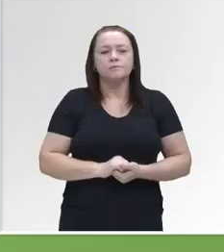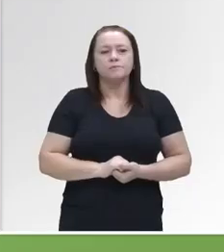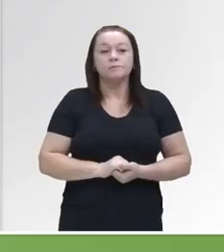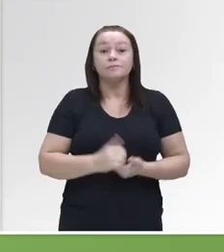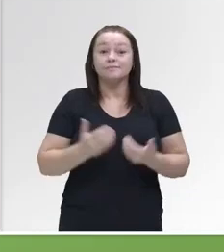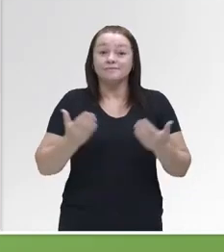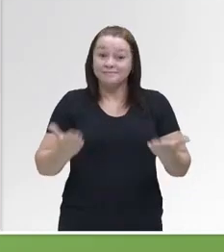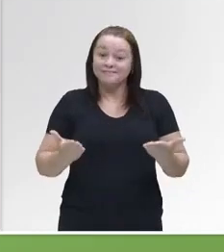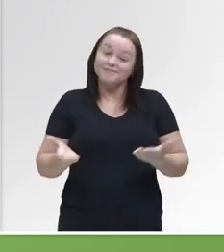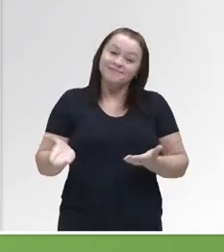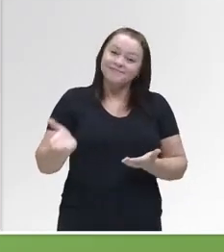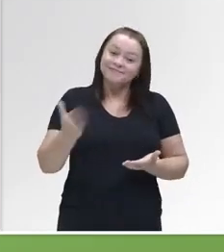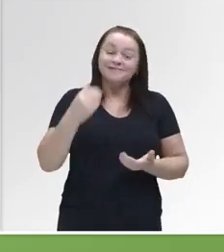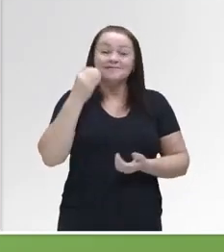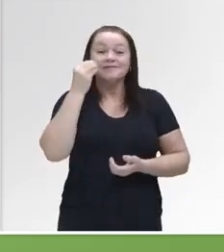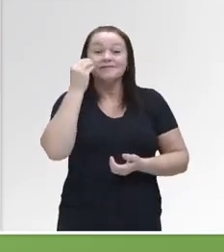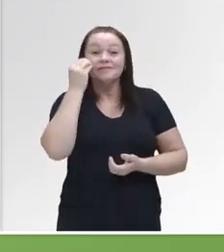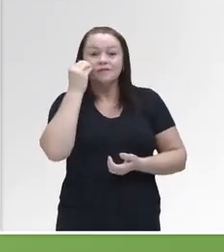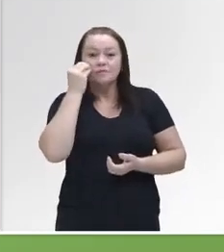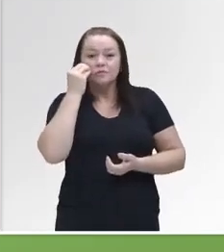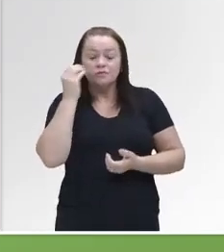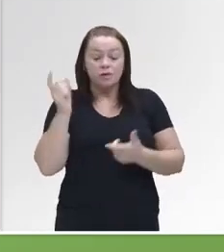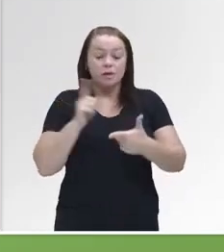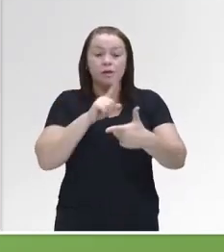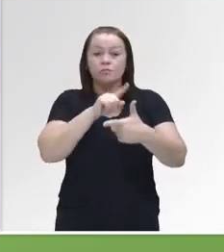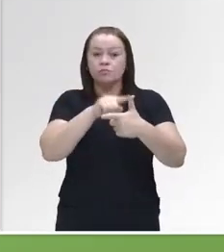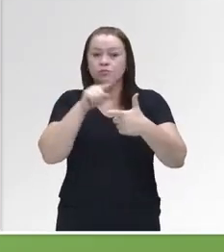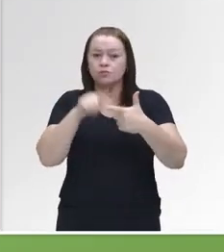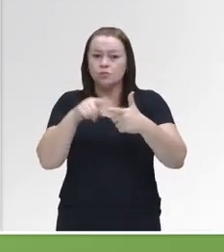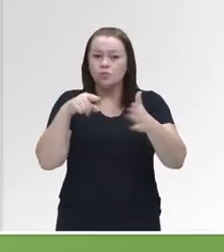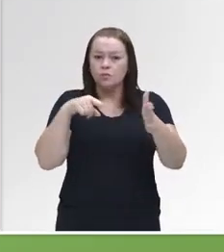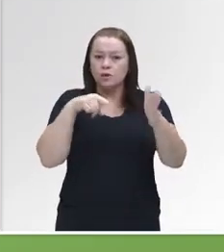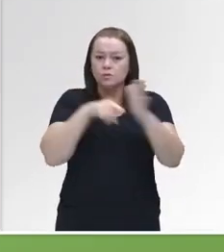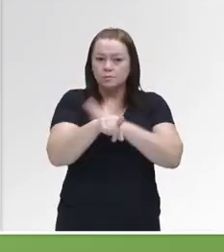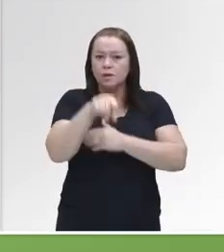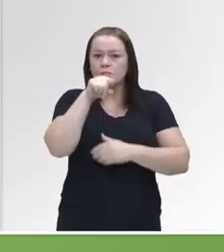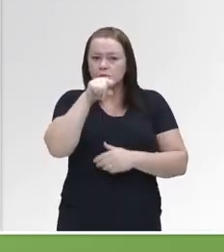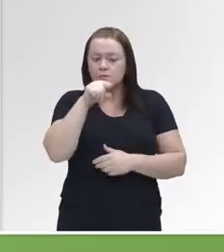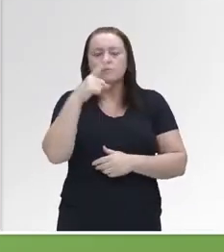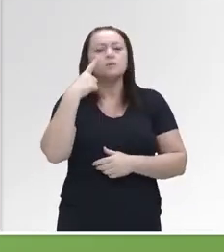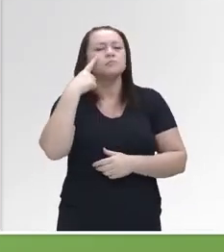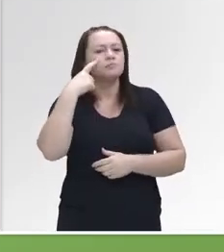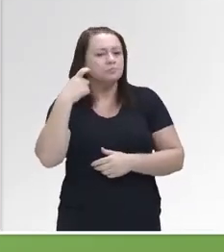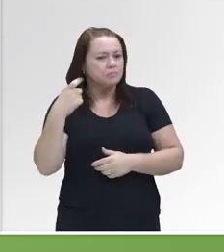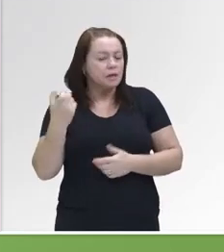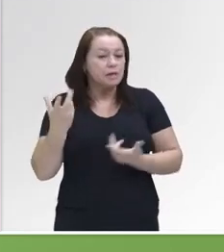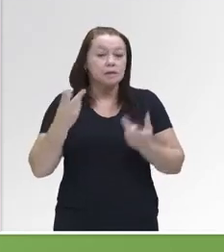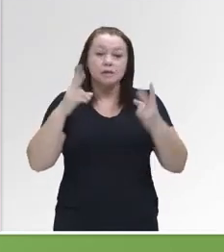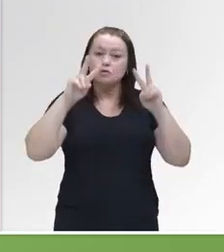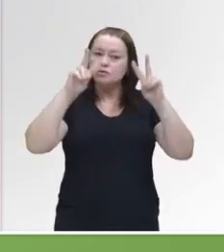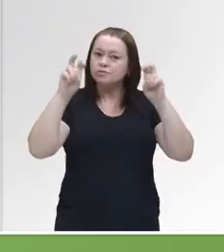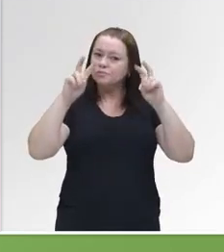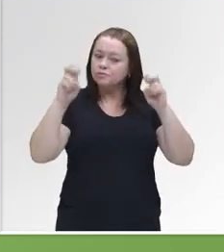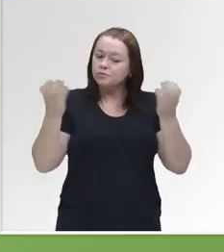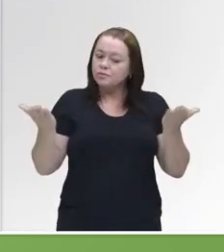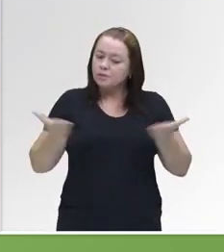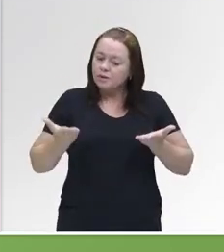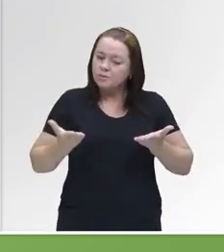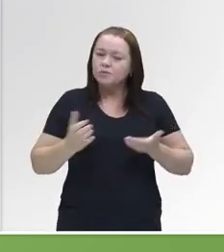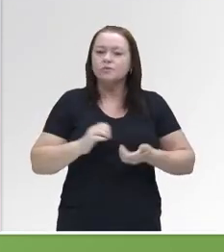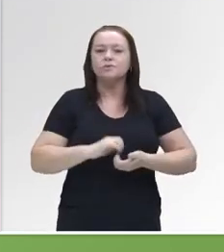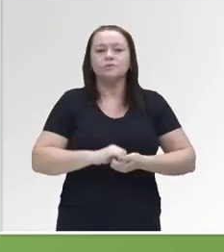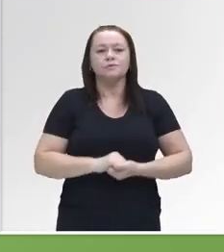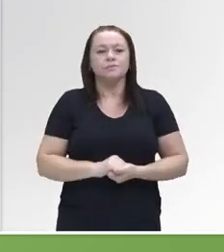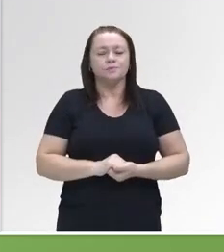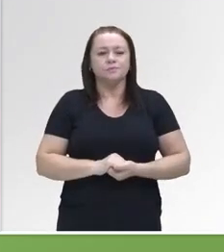Vamos lá, vamos ver as 2 questões que eu trouxe para vocês, bem interessantes sobre o assunto de hoje. Primeira questão que eu